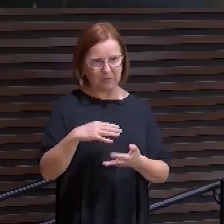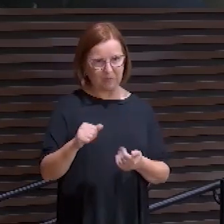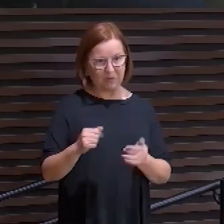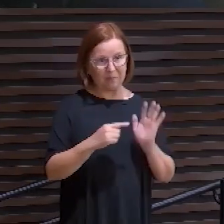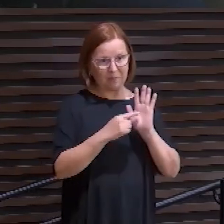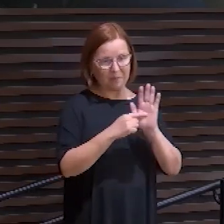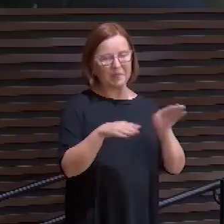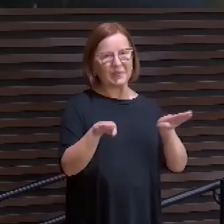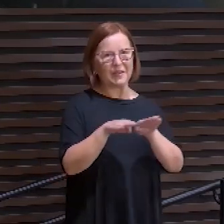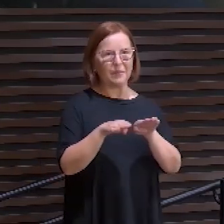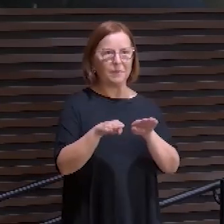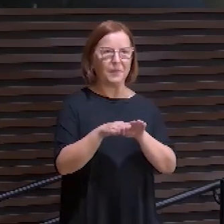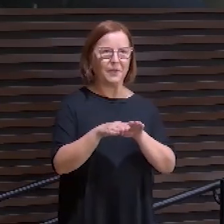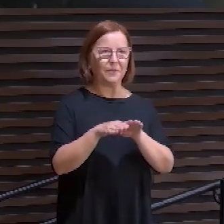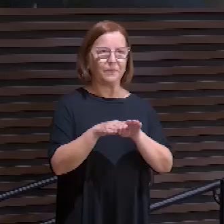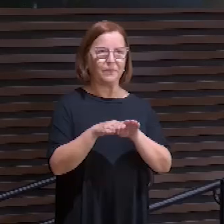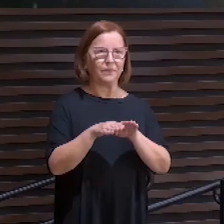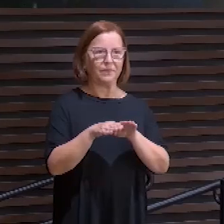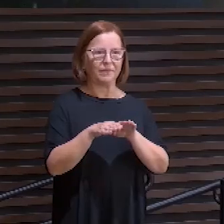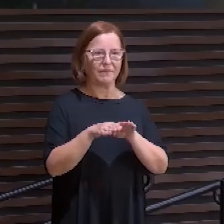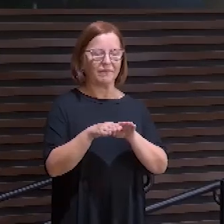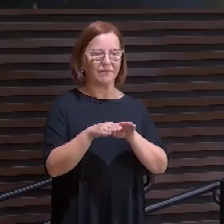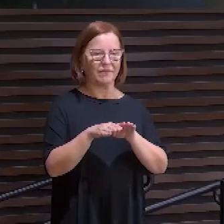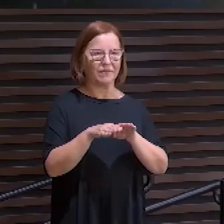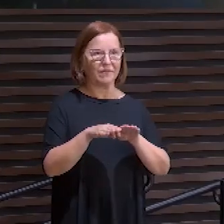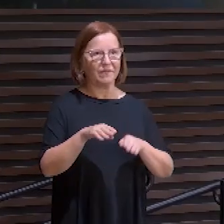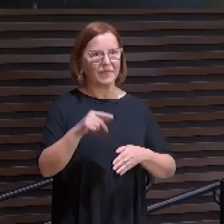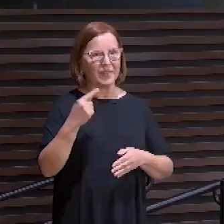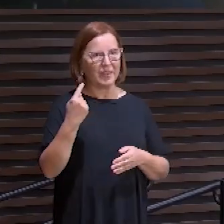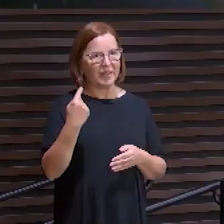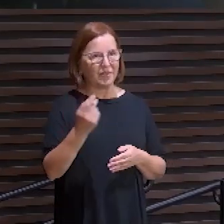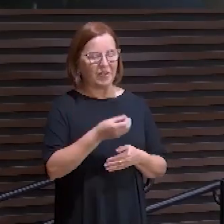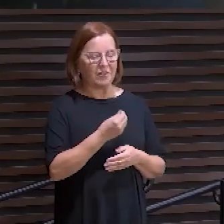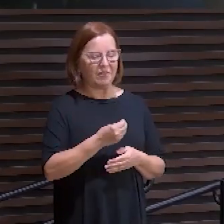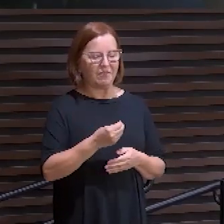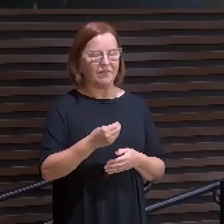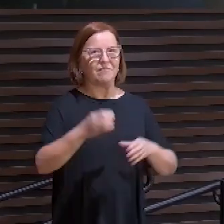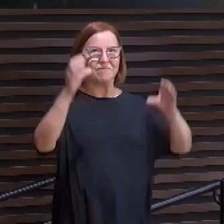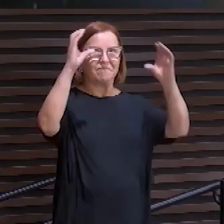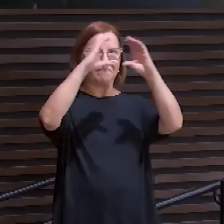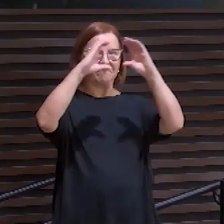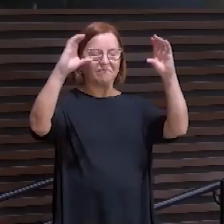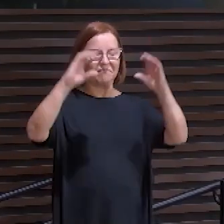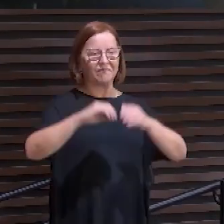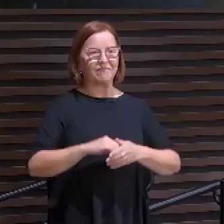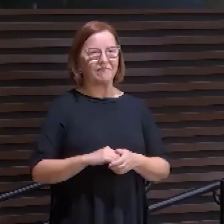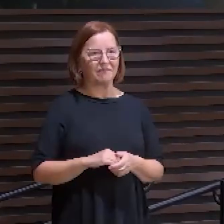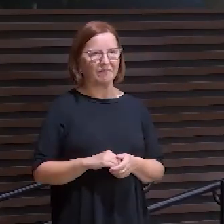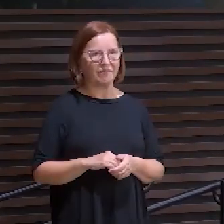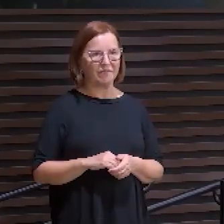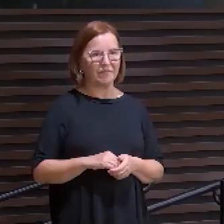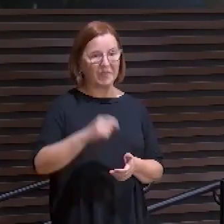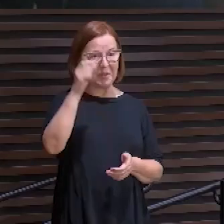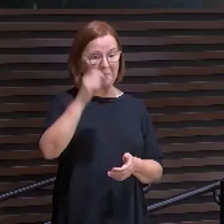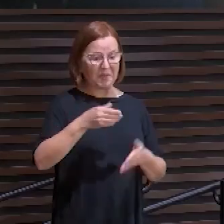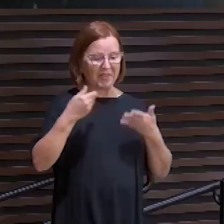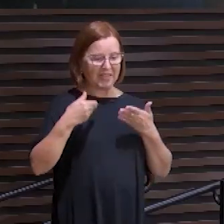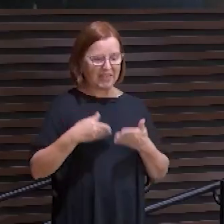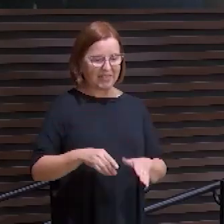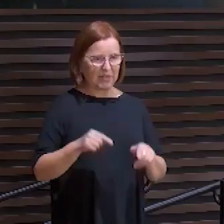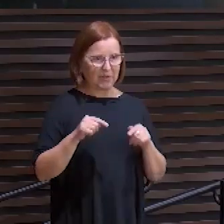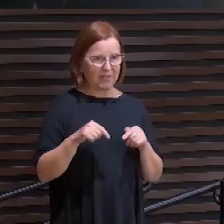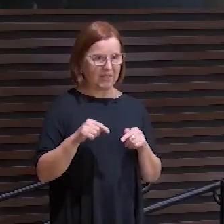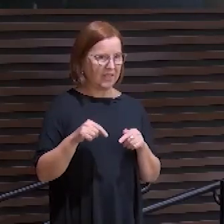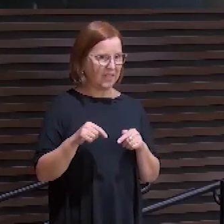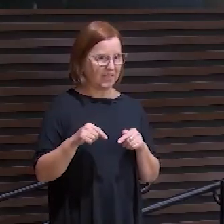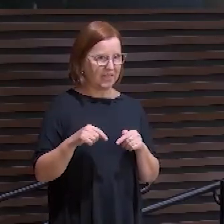expresse também a sua origem do céu. Aquele que nasceu aqui da baixo,